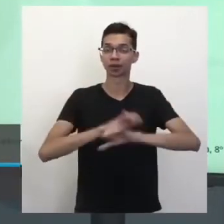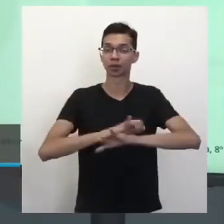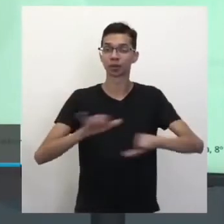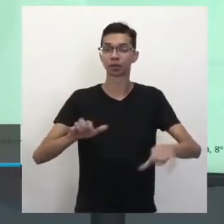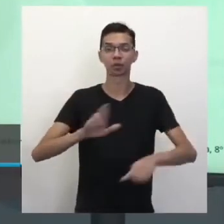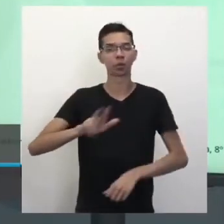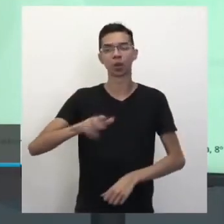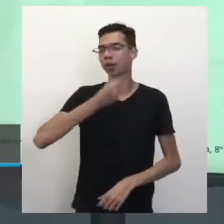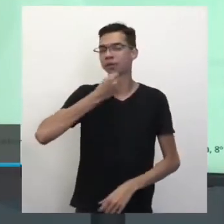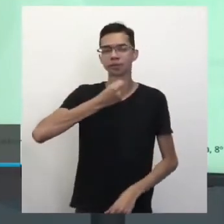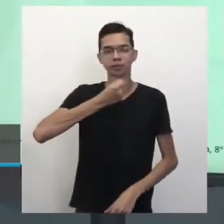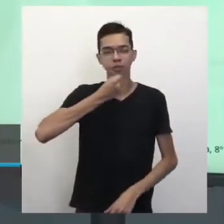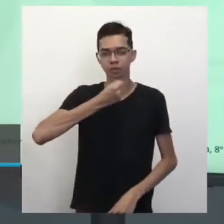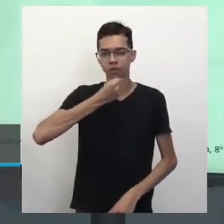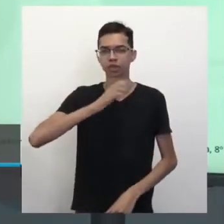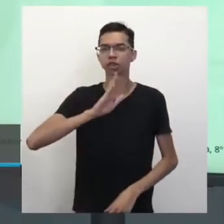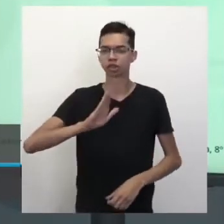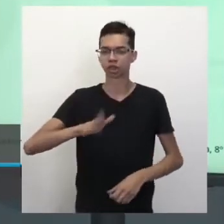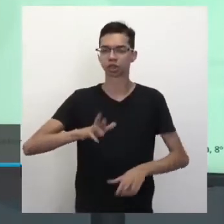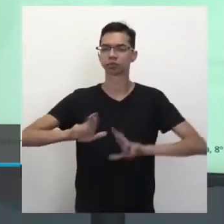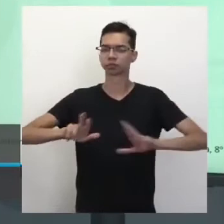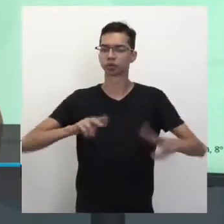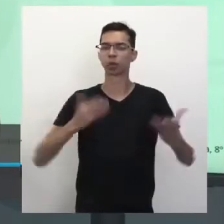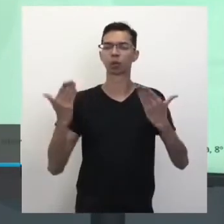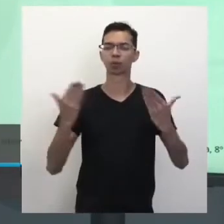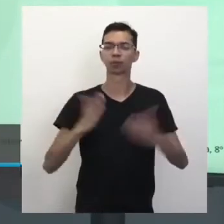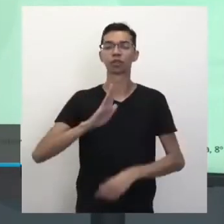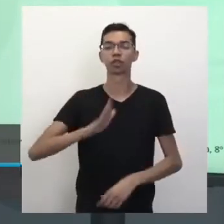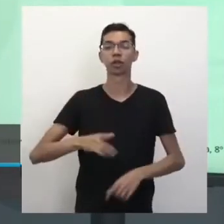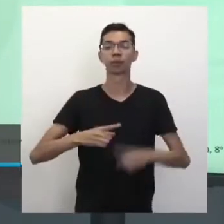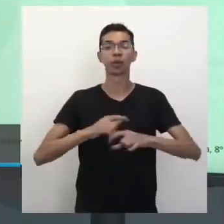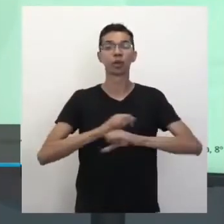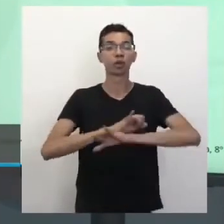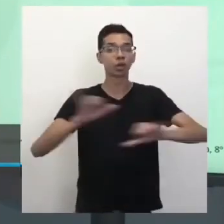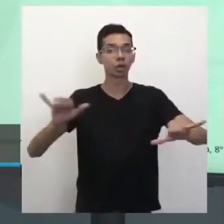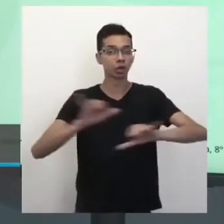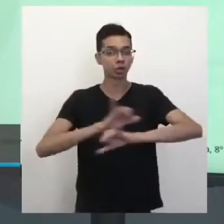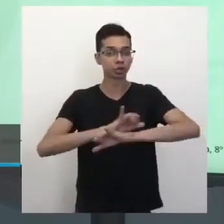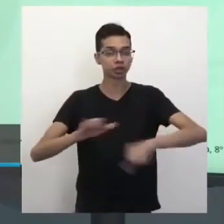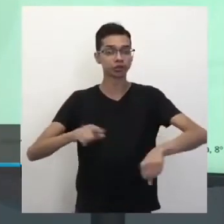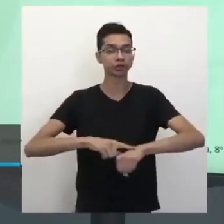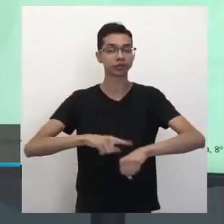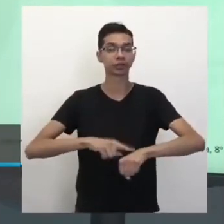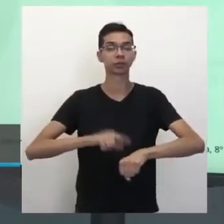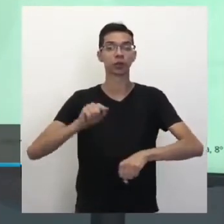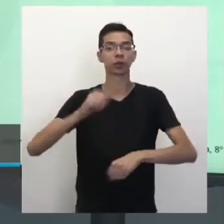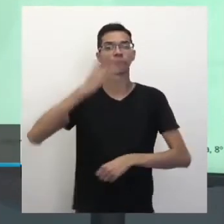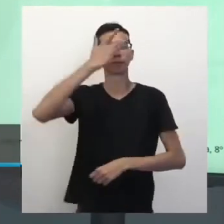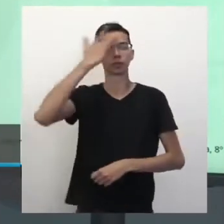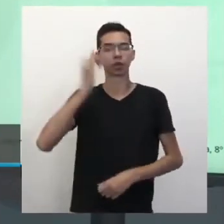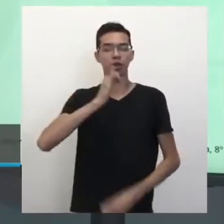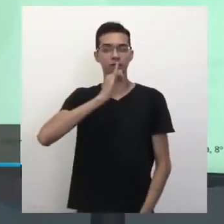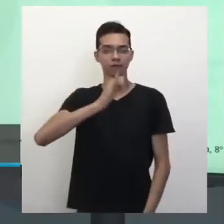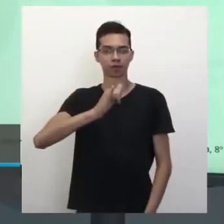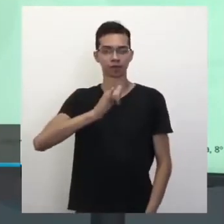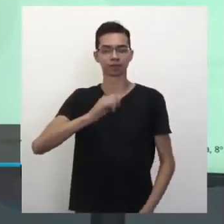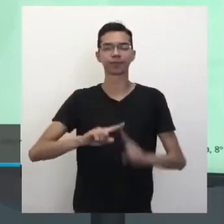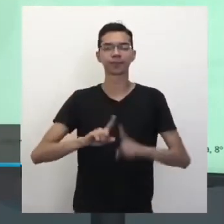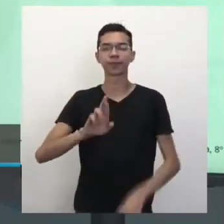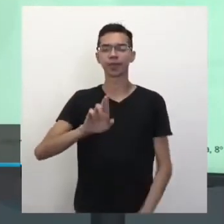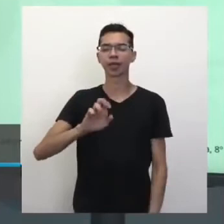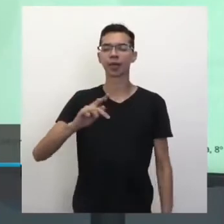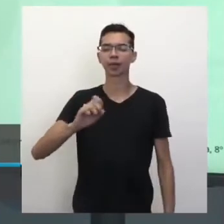uma reportagem, que até nós fizemos essa distinção aí. A notícia, ela acontece no momento, a pessoa divulga, e a reportagem ela já é